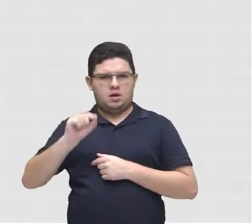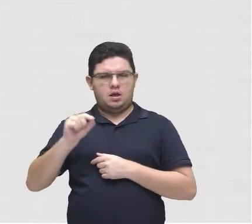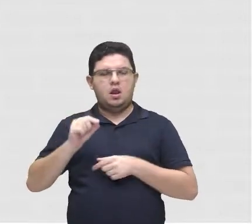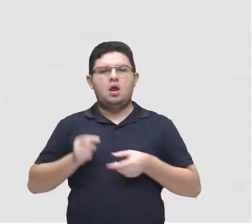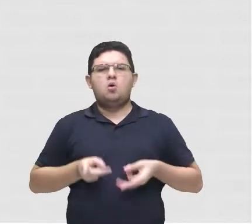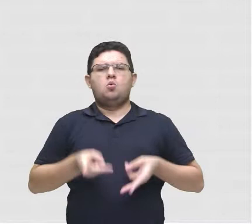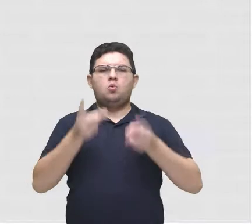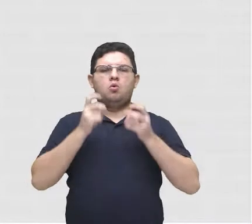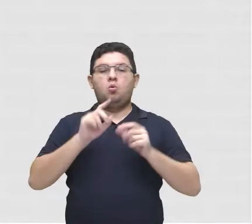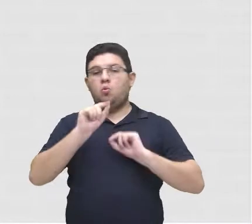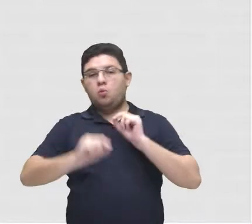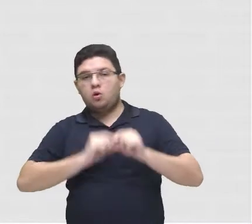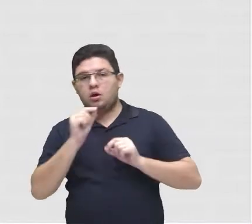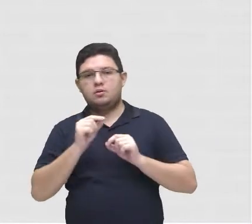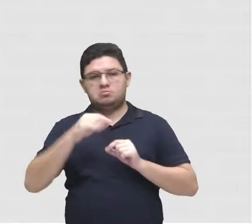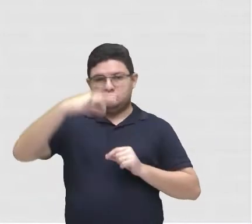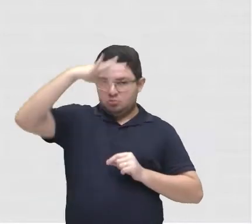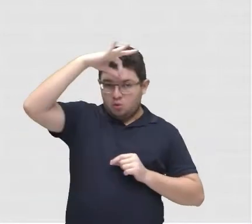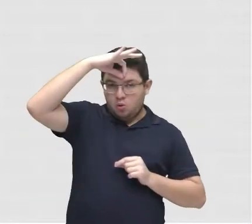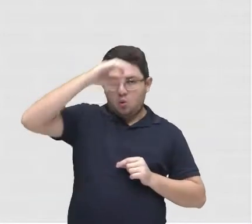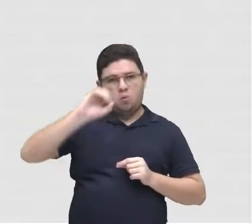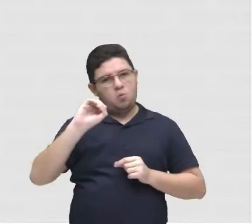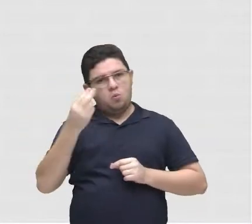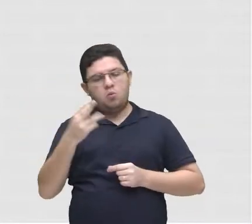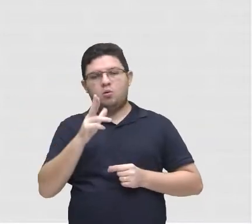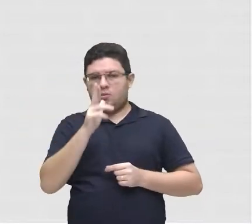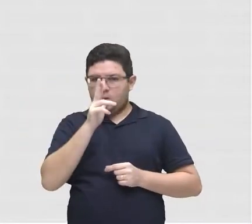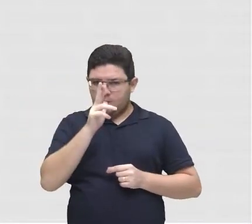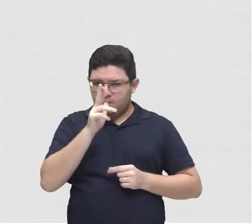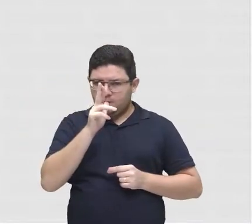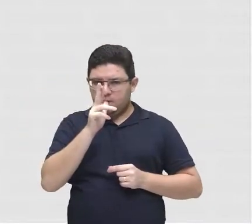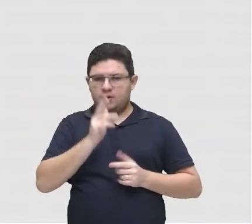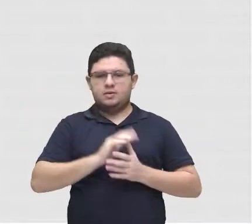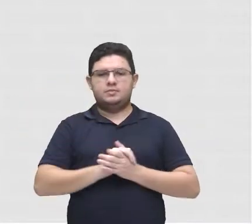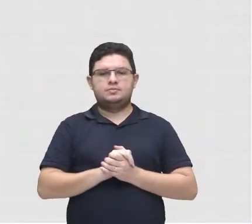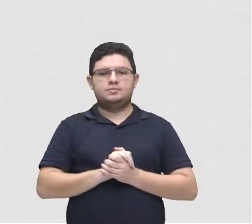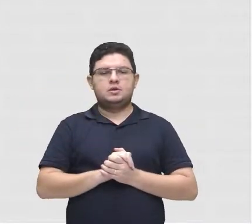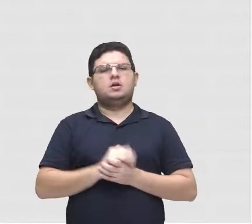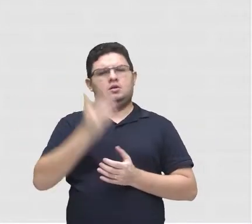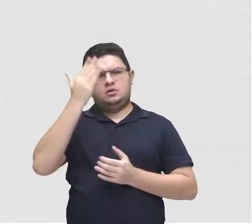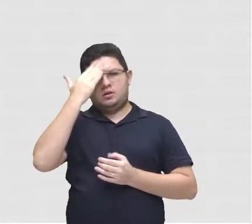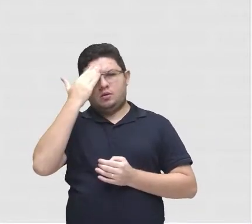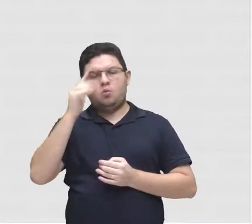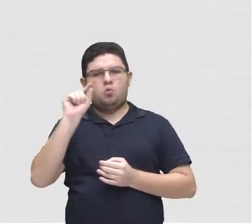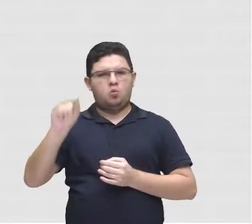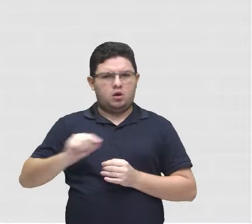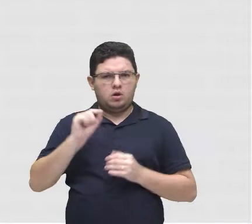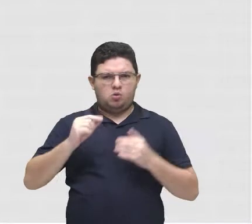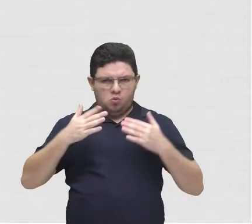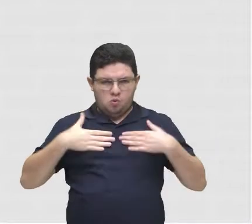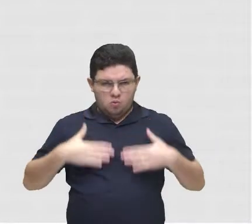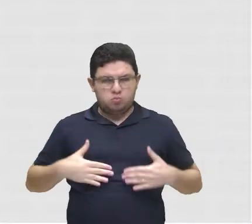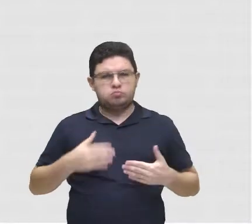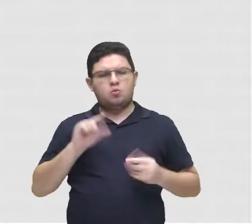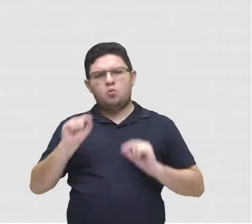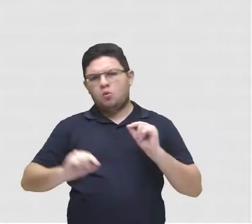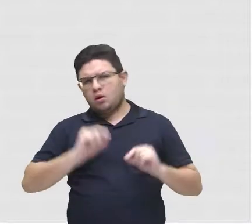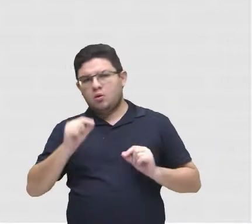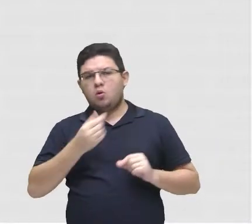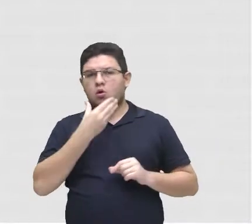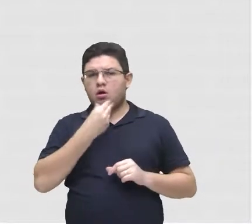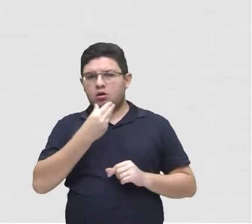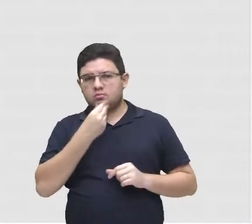sexuais. Então ela descobre que ela tem uma parte do corpo, né? Os meninos descobrem que tem o pênis